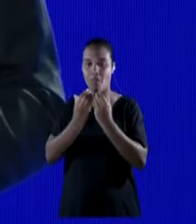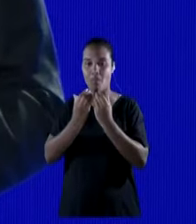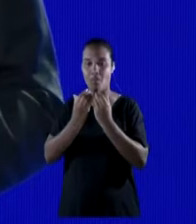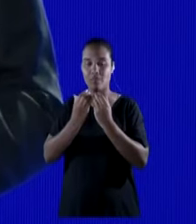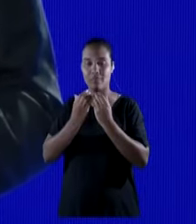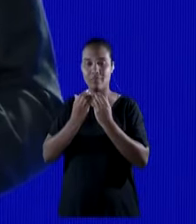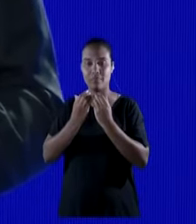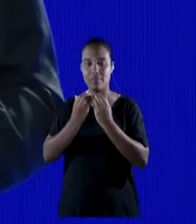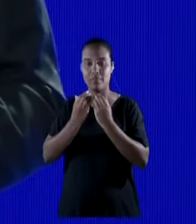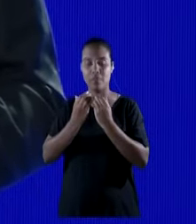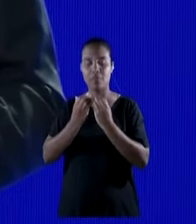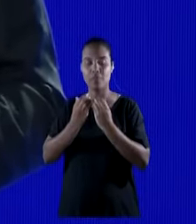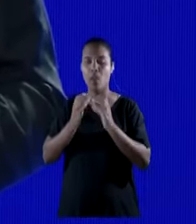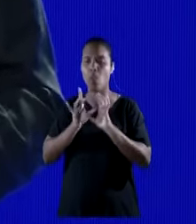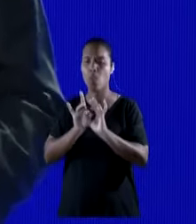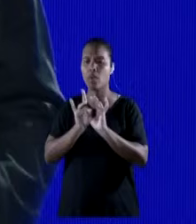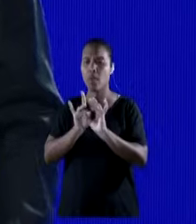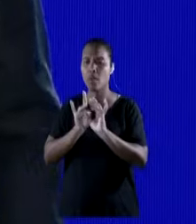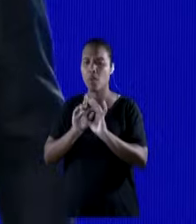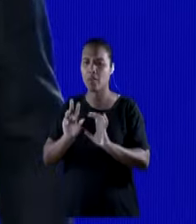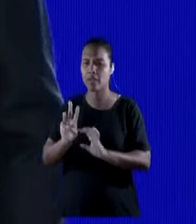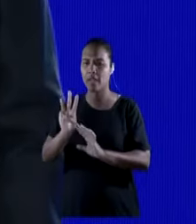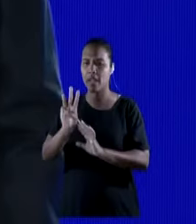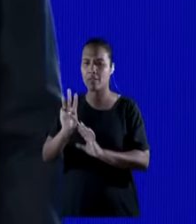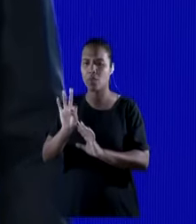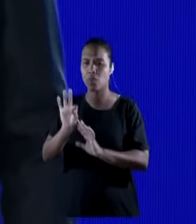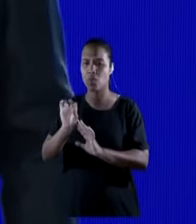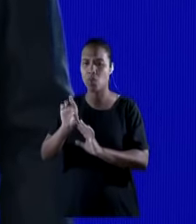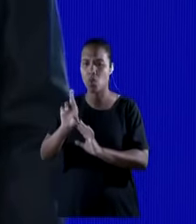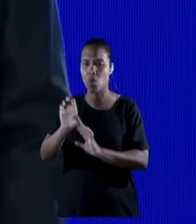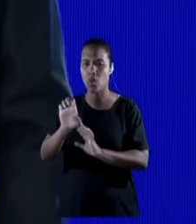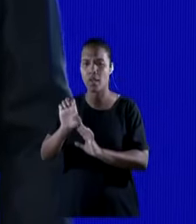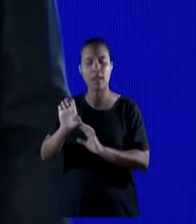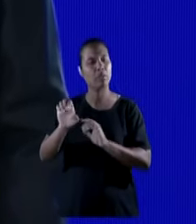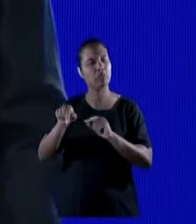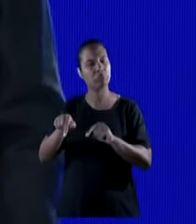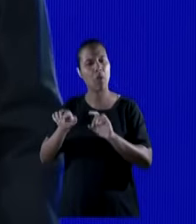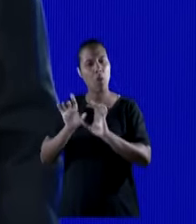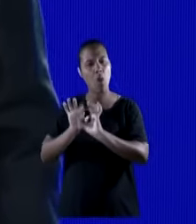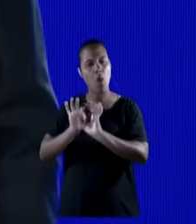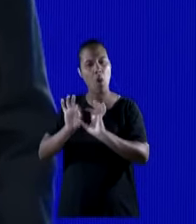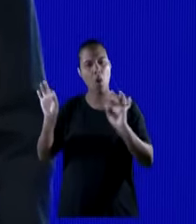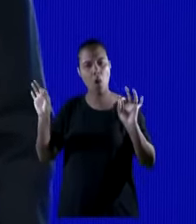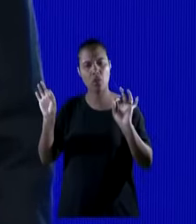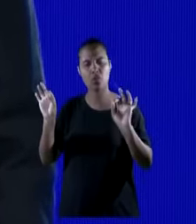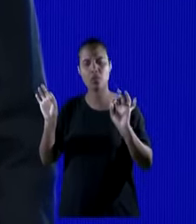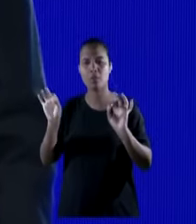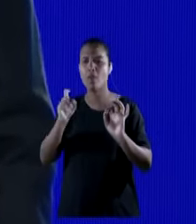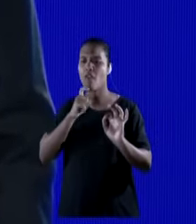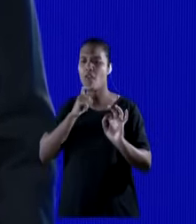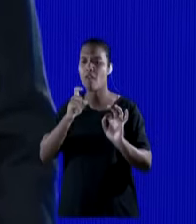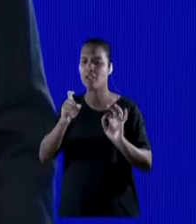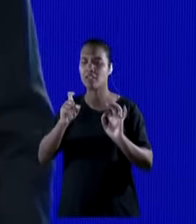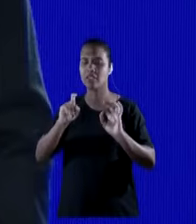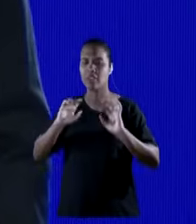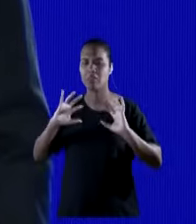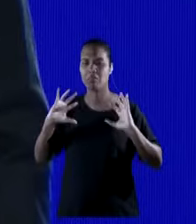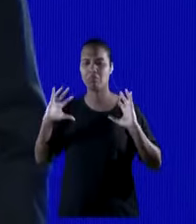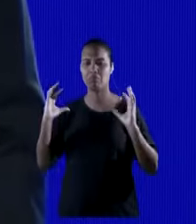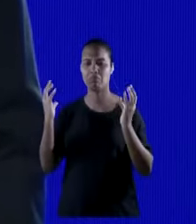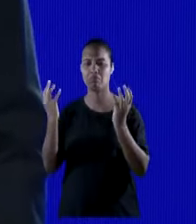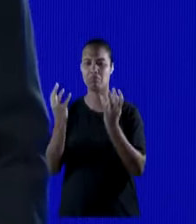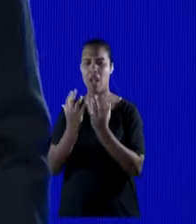W Torre, vou dizer uma coisa para você. Esse estádio é espetacular e verde, entendeu? Então